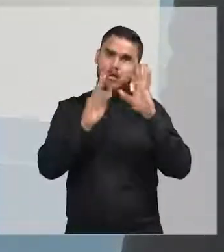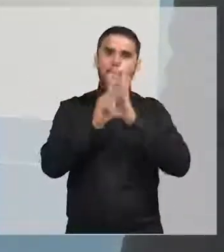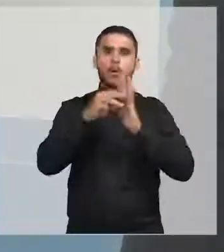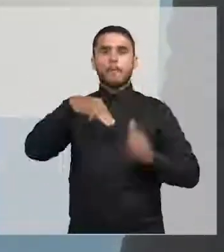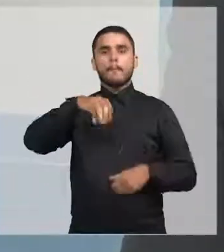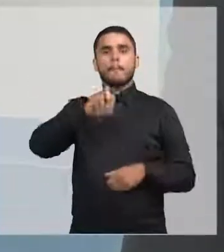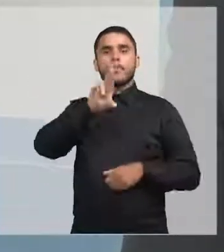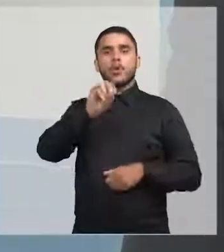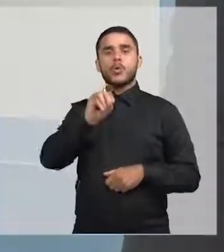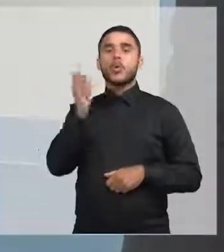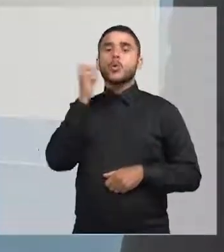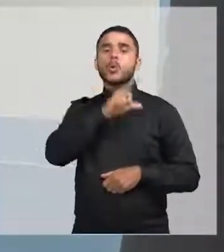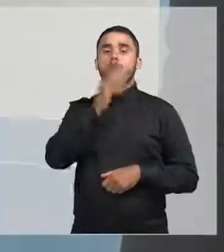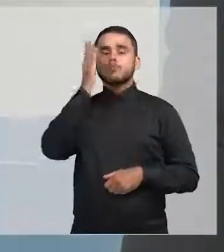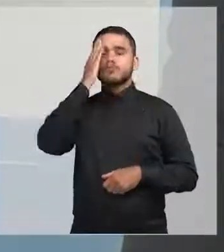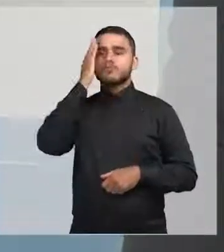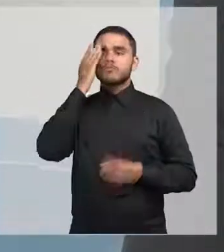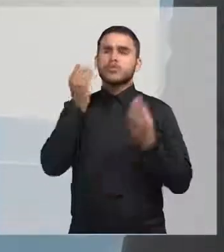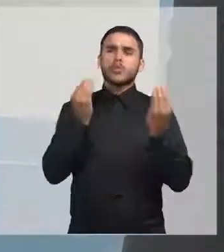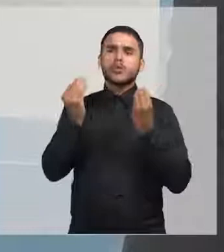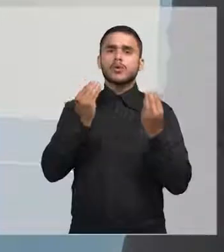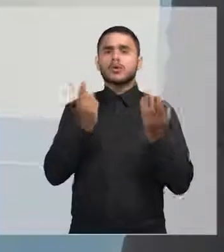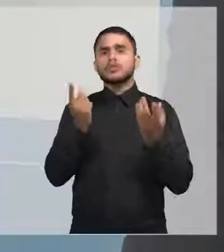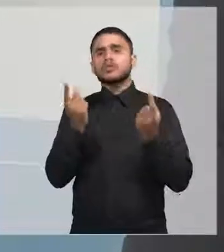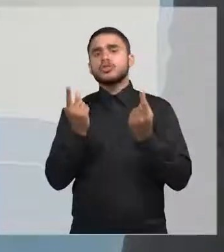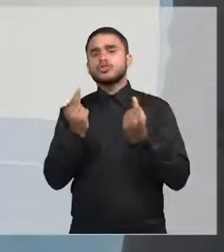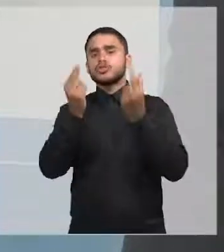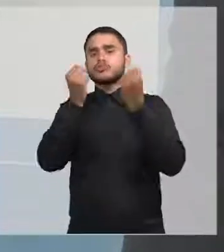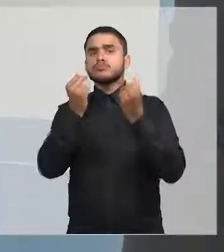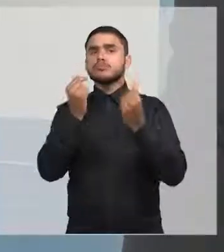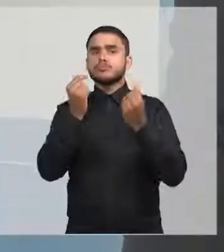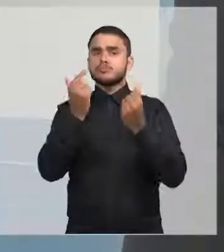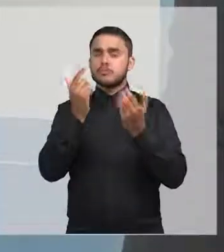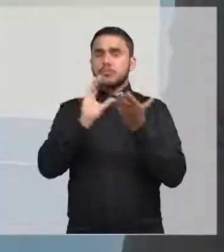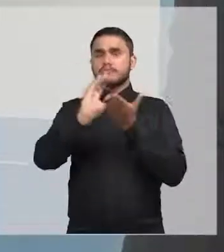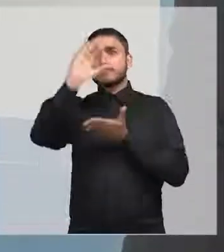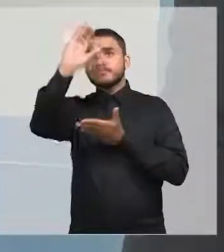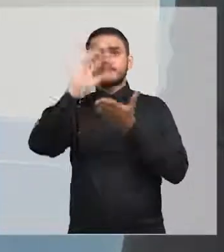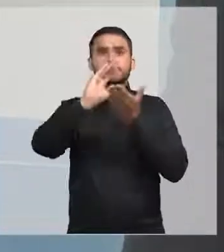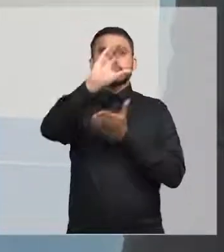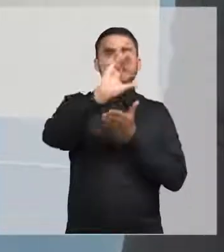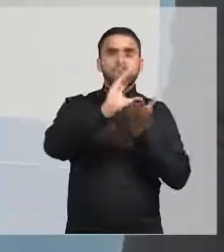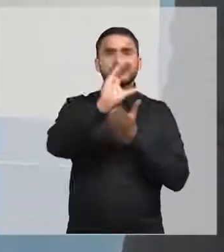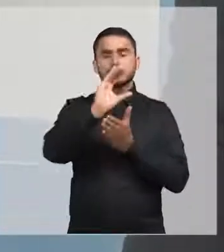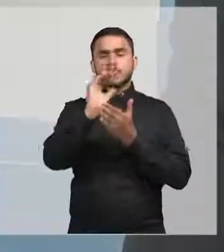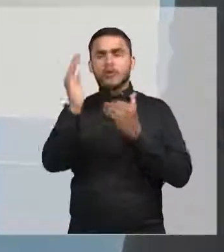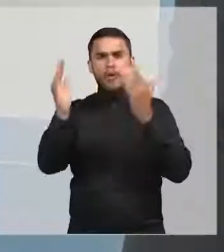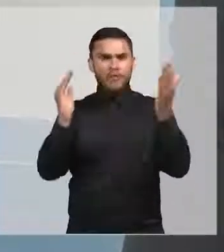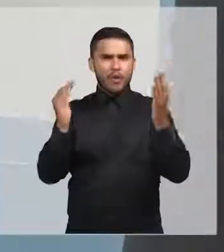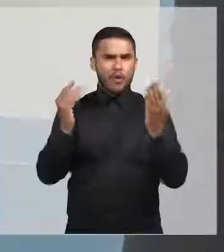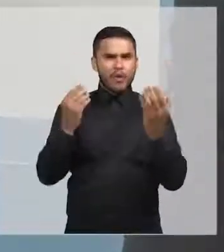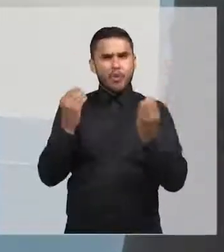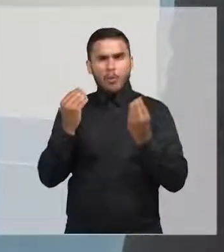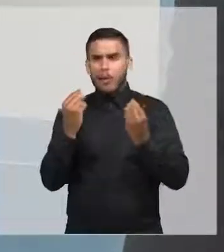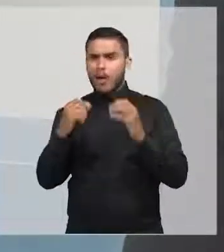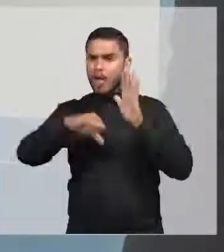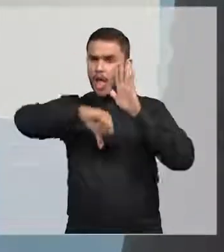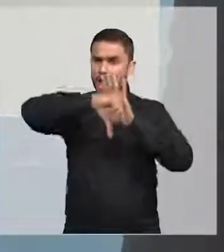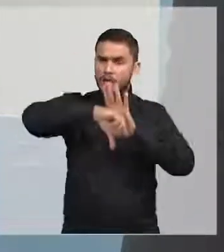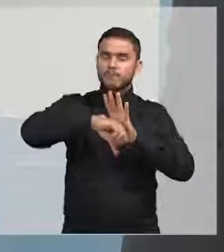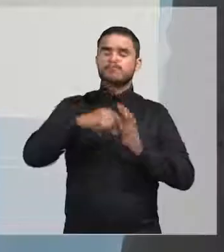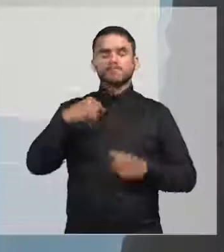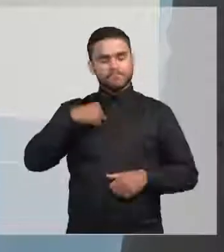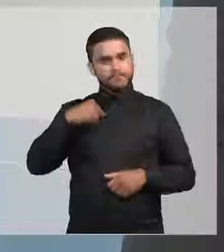situação de segurança pública inaceitável. Agora, eu tenho que ir para o segundo bloco, mas antes de ir para o segundo